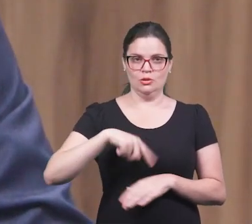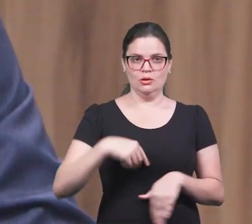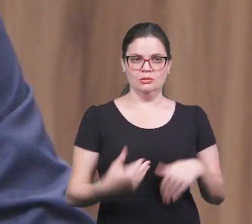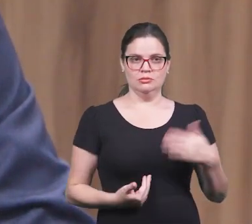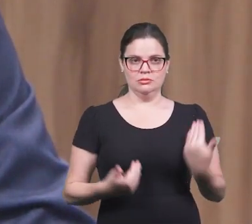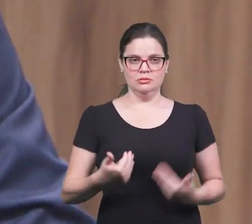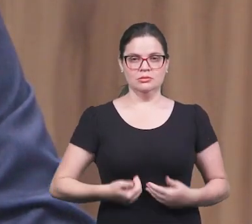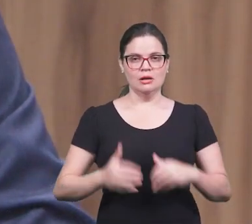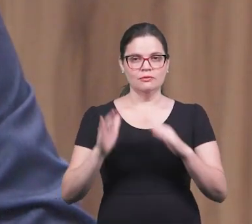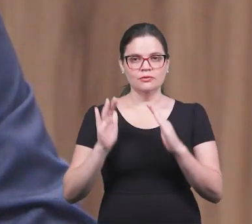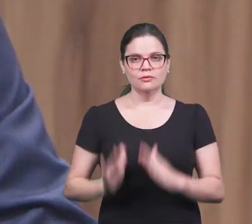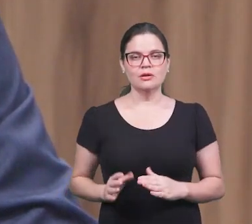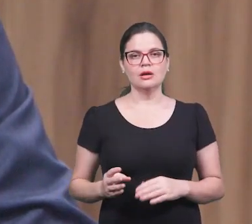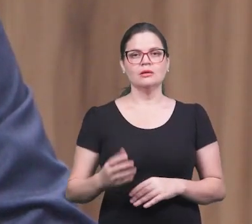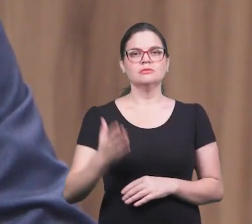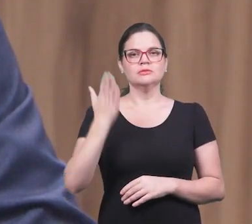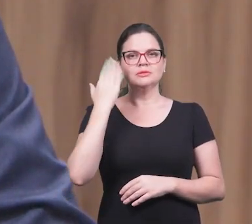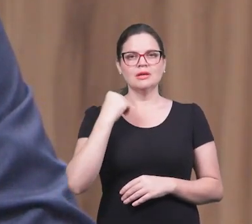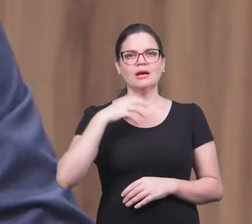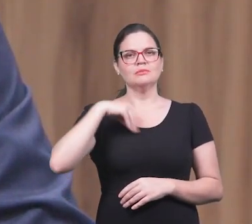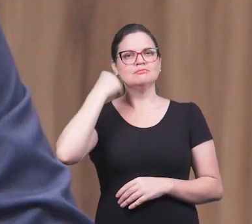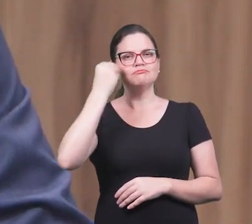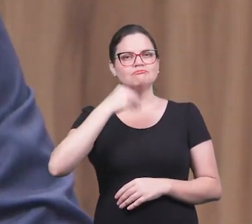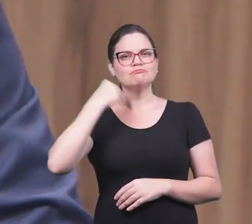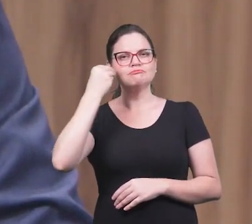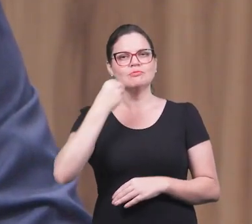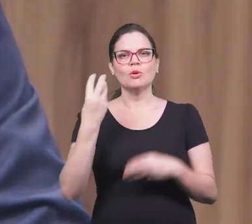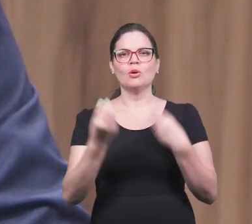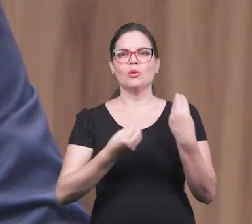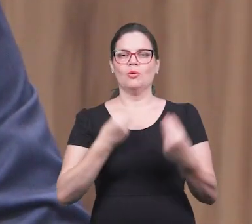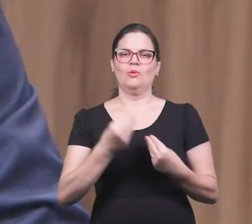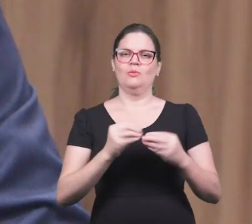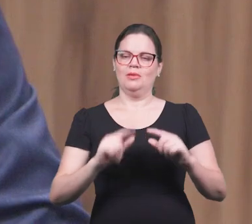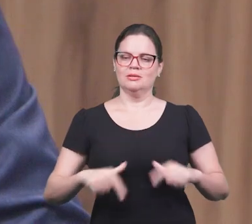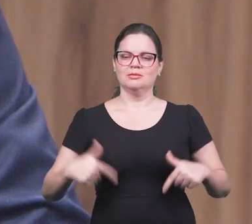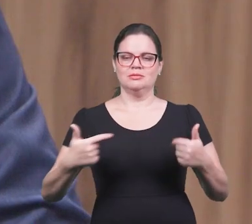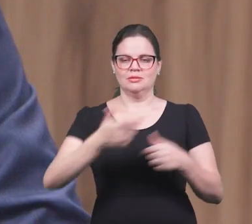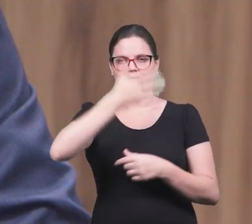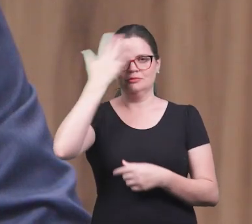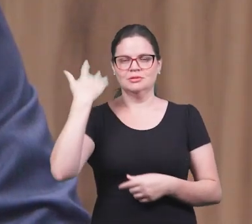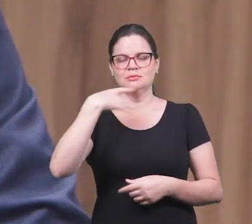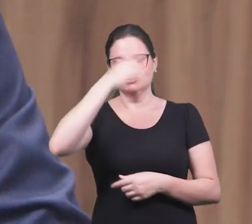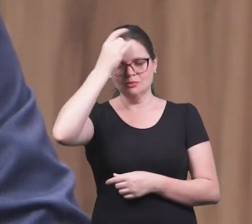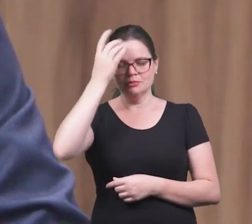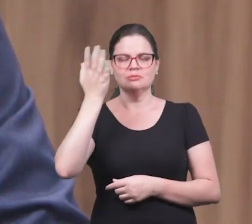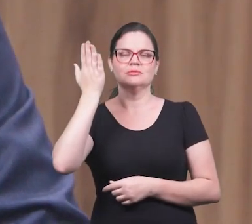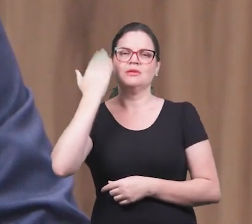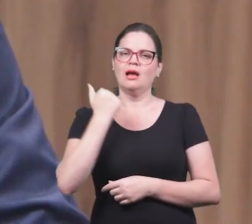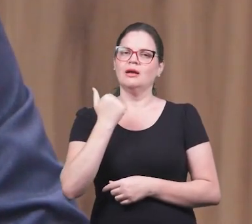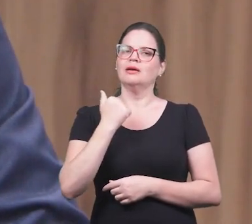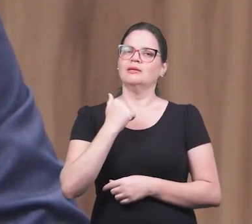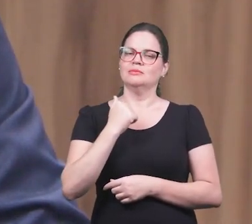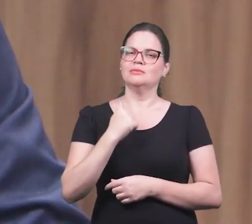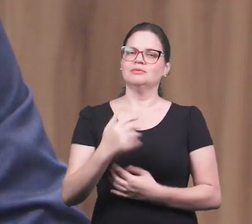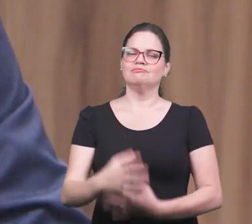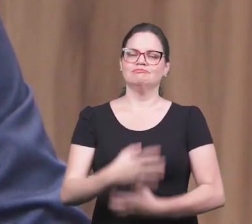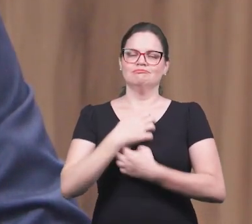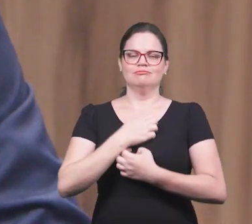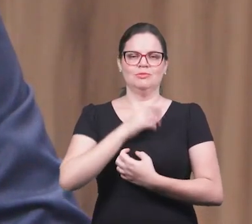passou a viver como resultado da ação do Espírito Santo. O que estabeleceu a